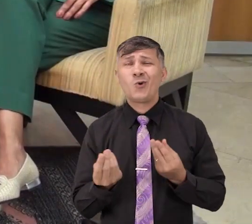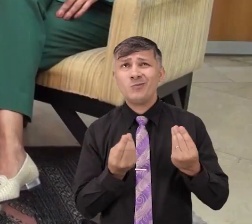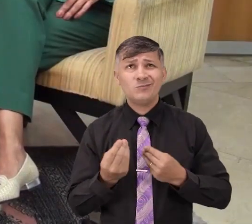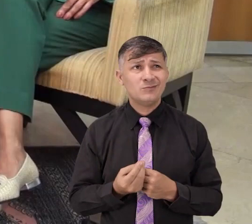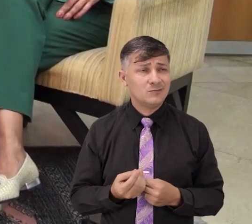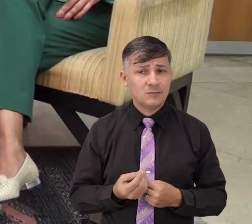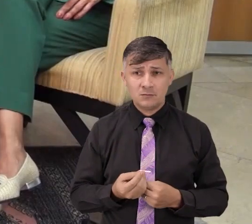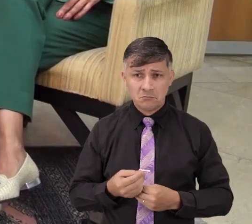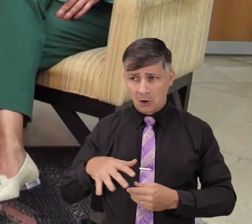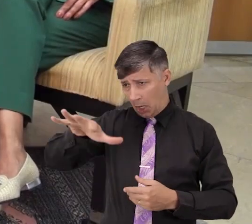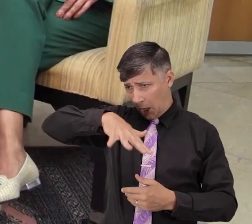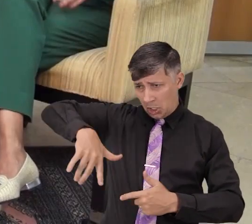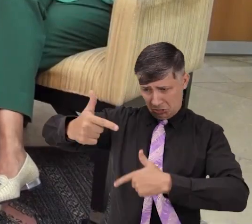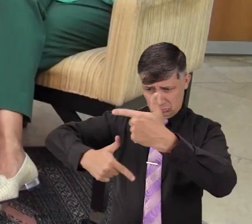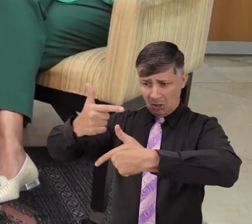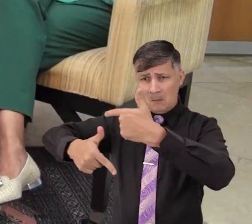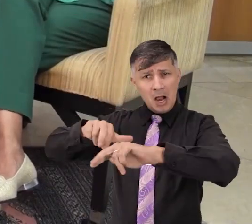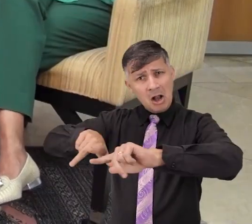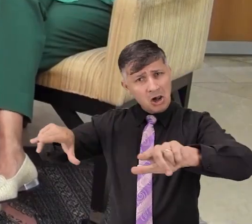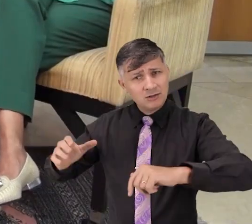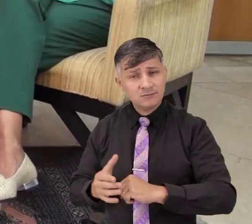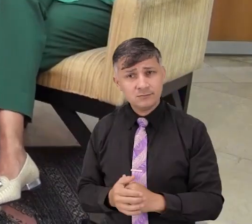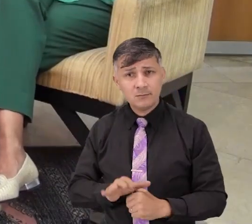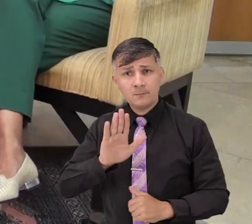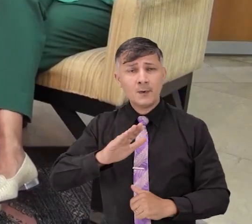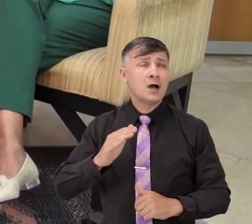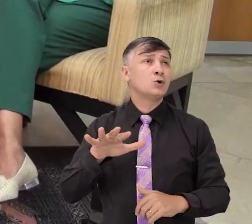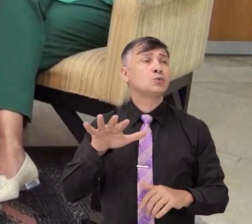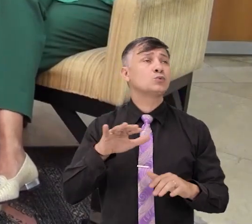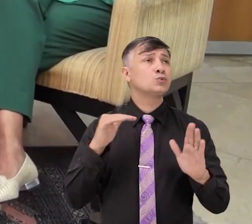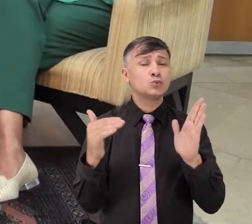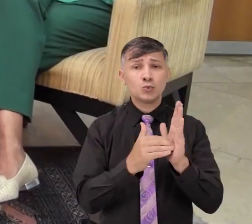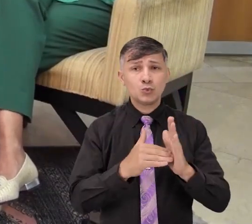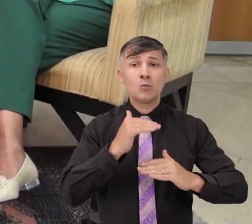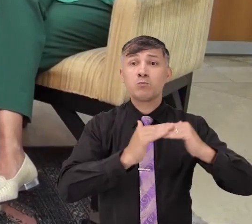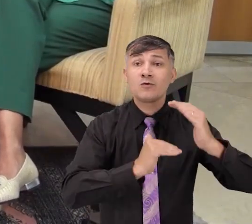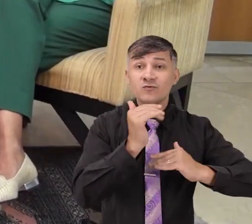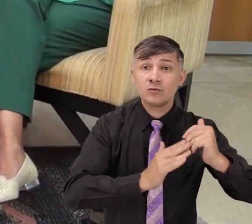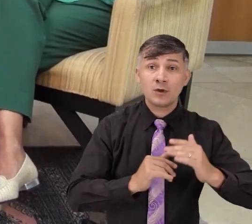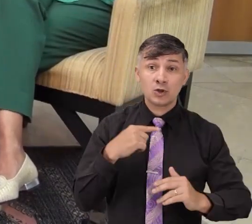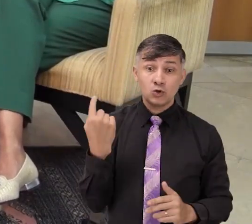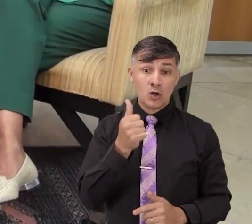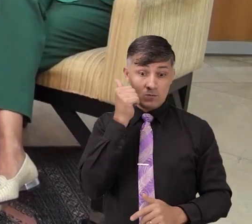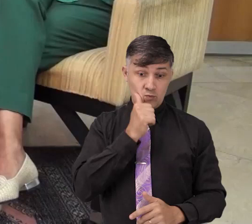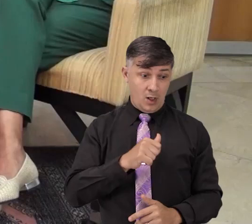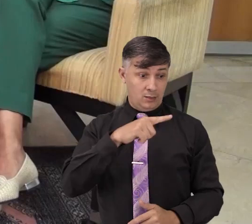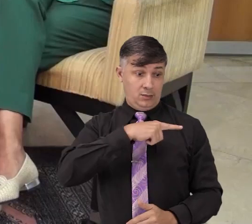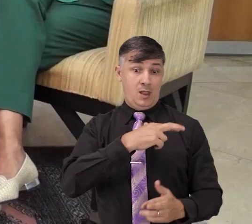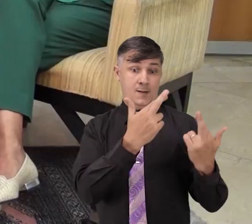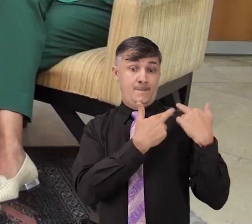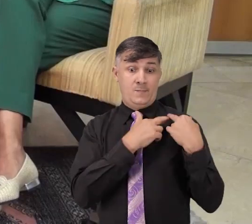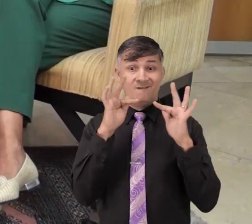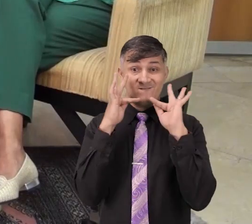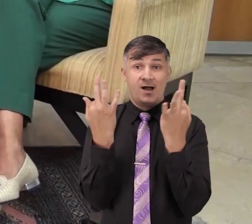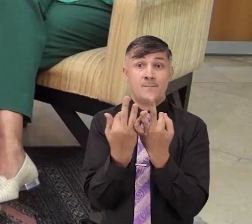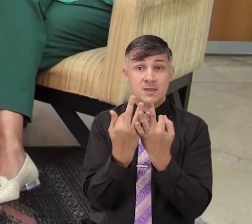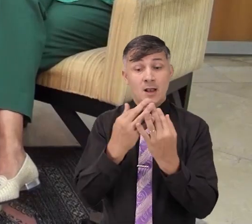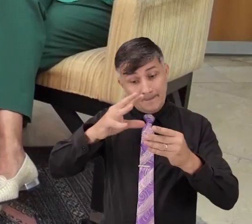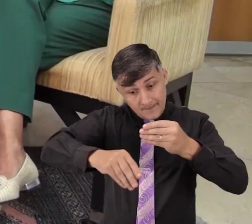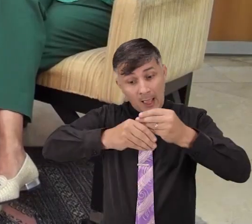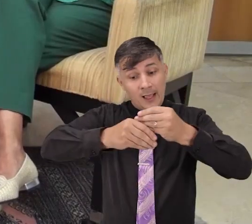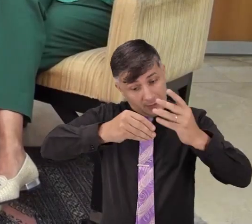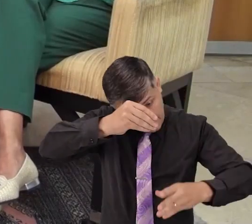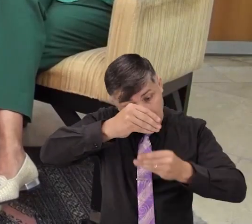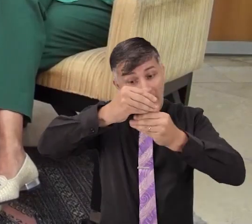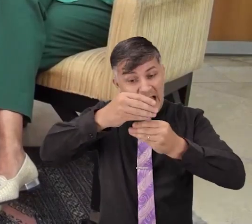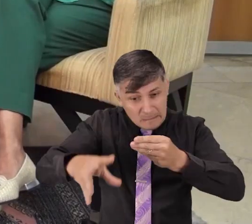ainda temos o problema da responsabilidade familiar e você vai somando, claro, né, outras, outras situações que são